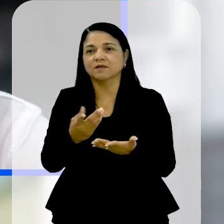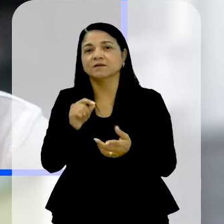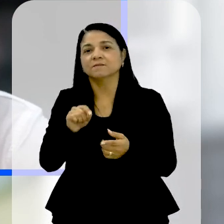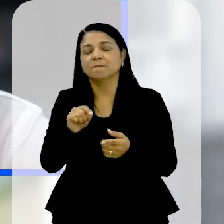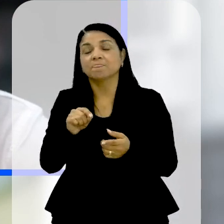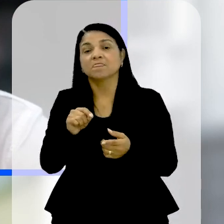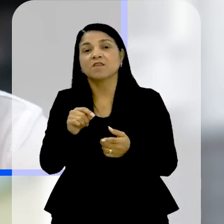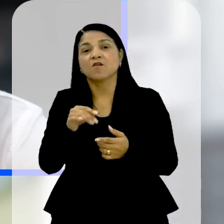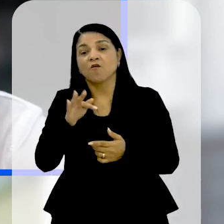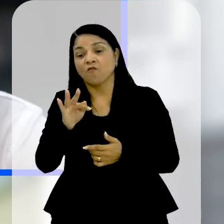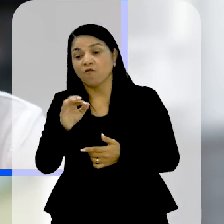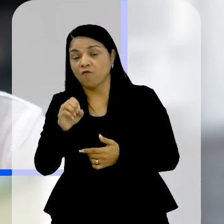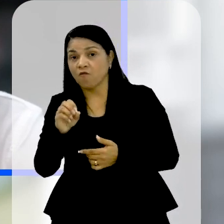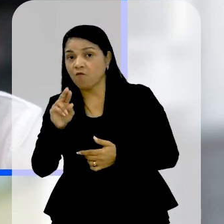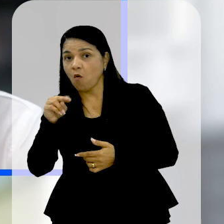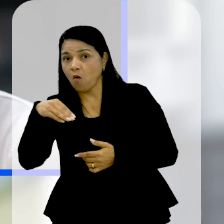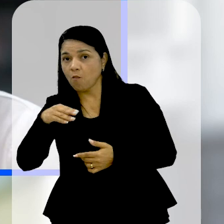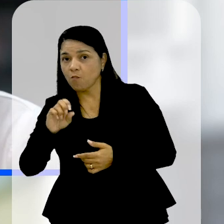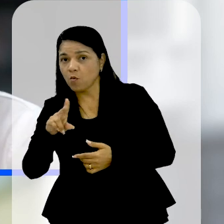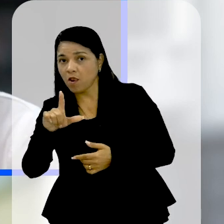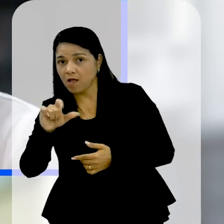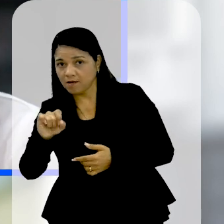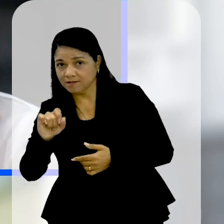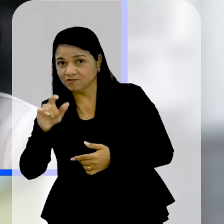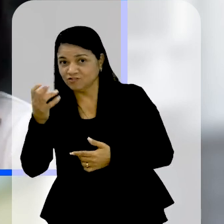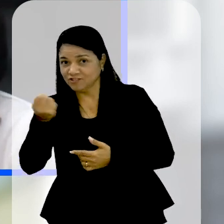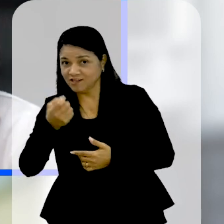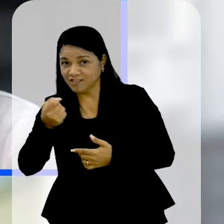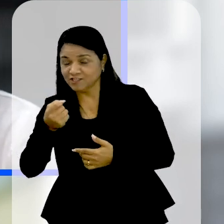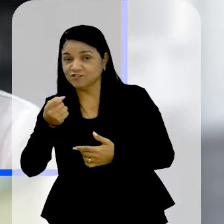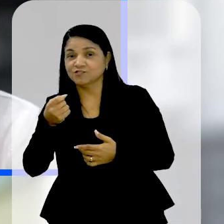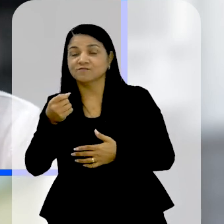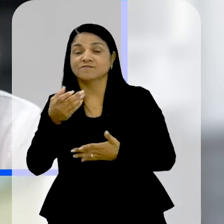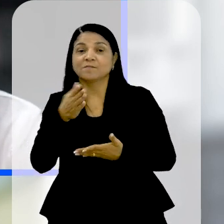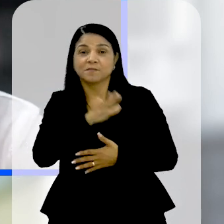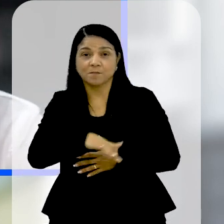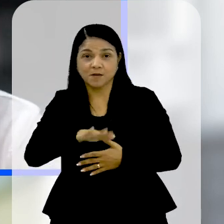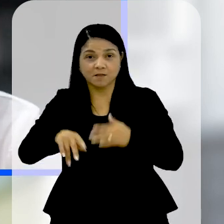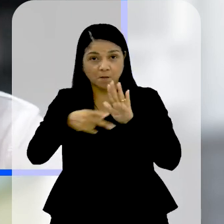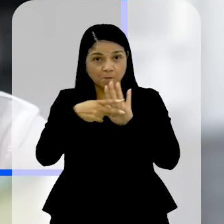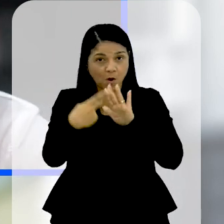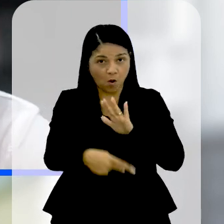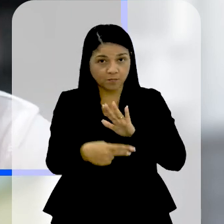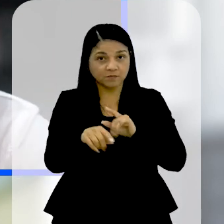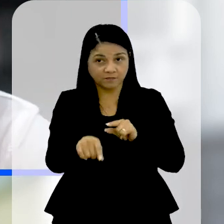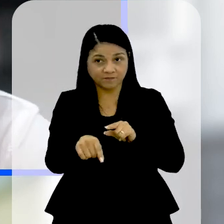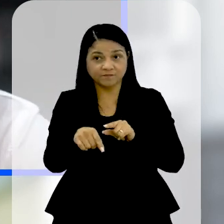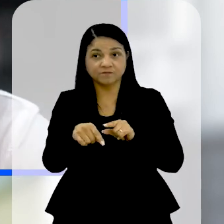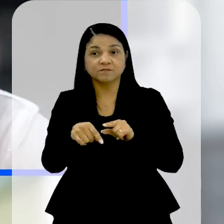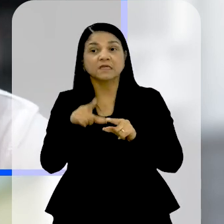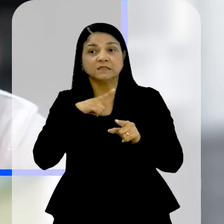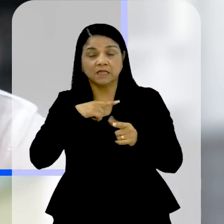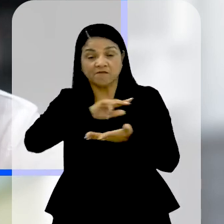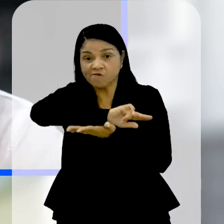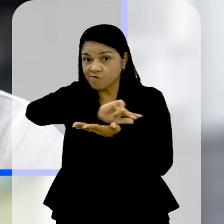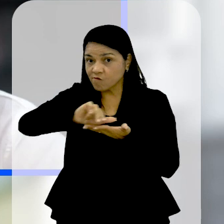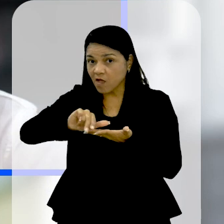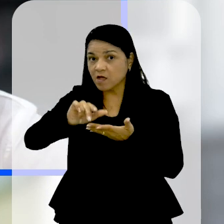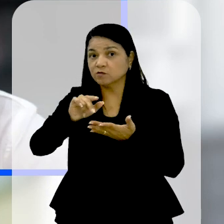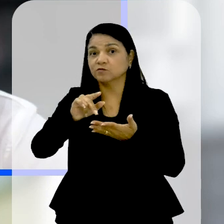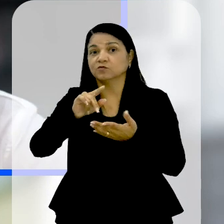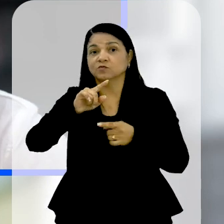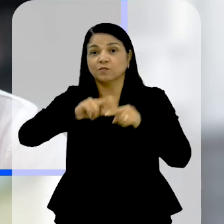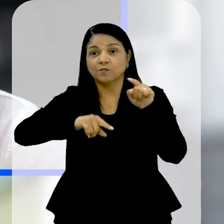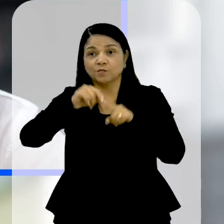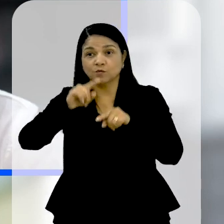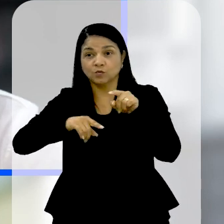infantis. Essas fórmulas infantis são isentas de açúcar, mas hoje tem uma coisa assim que é alarmante no mercado,